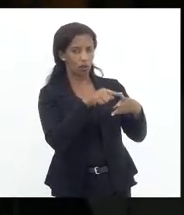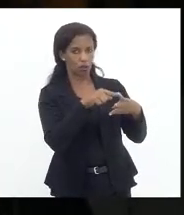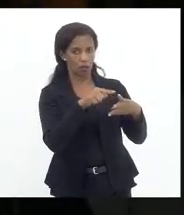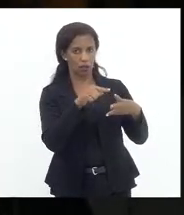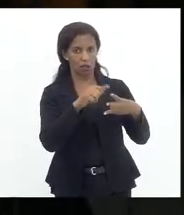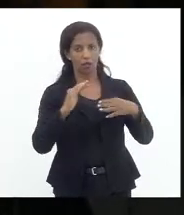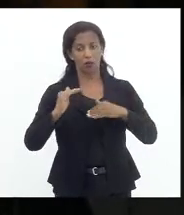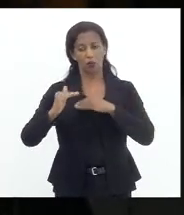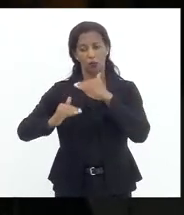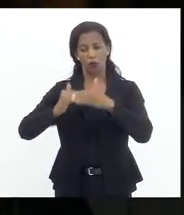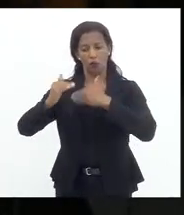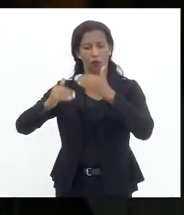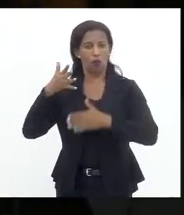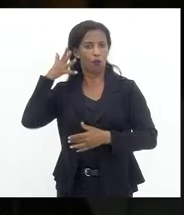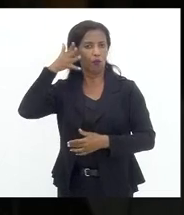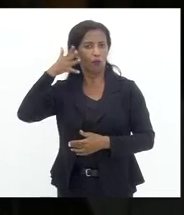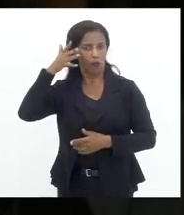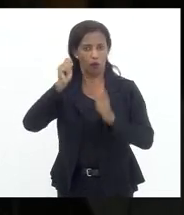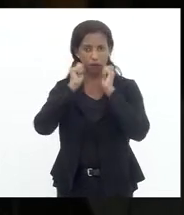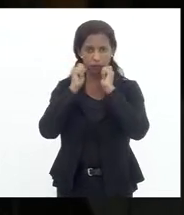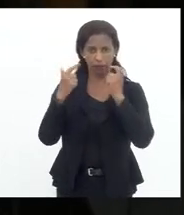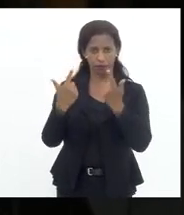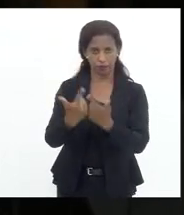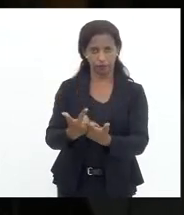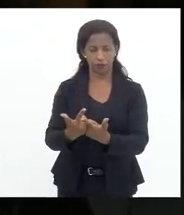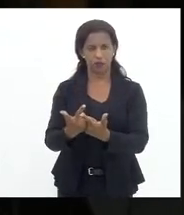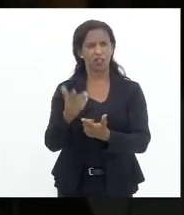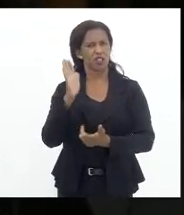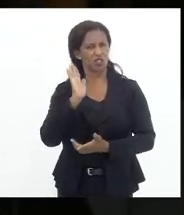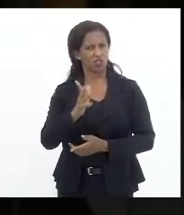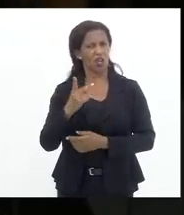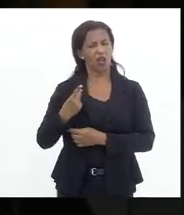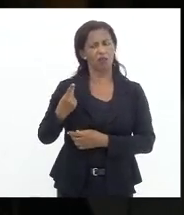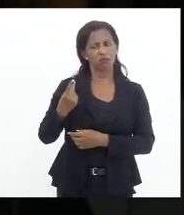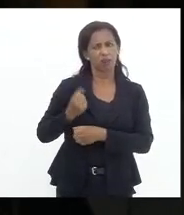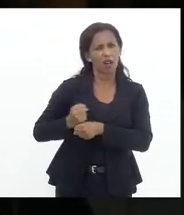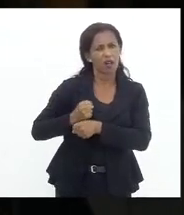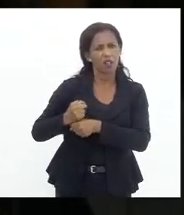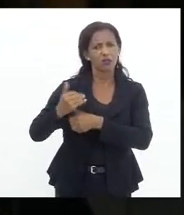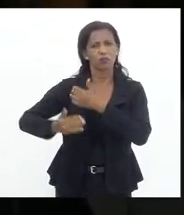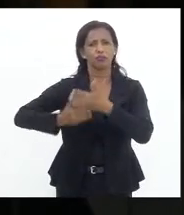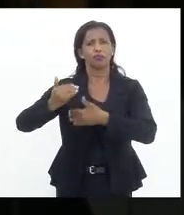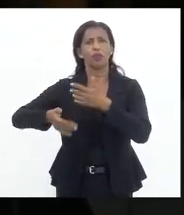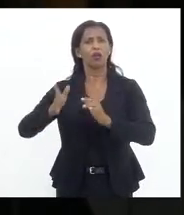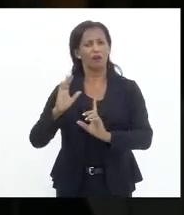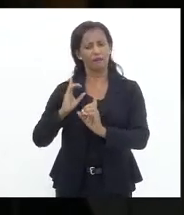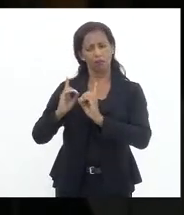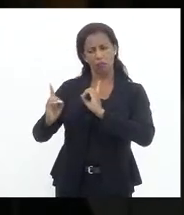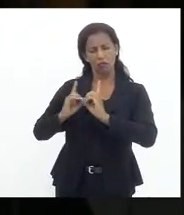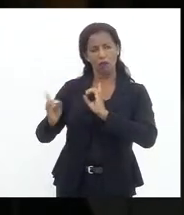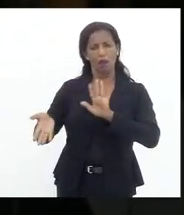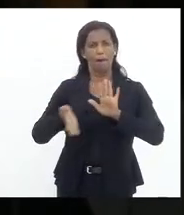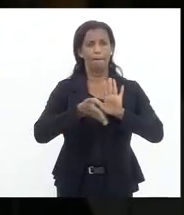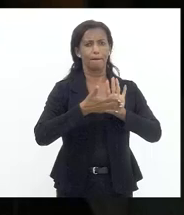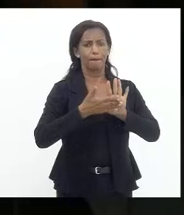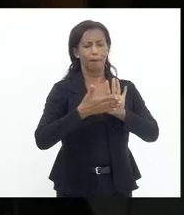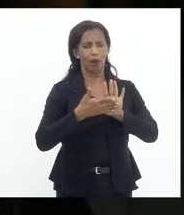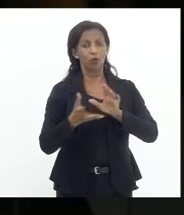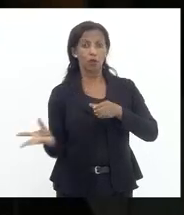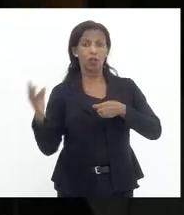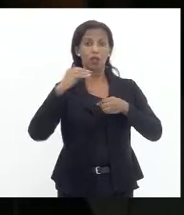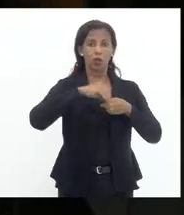Fórum de Desenvolvimento da Assembleia Legislativa, que há algum tempo, há alguns anos, faz debate sobre a pauta do desenvolvimento e